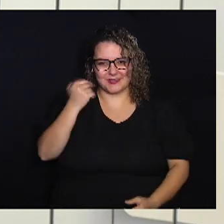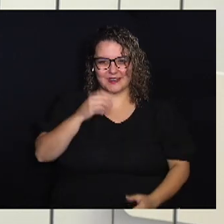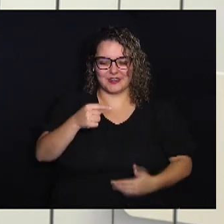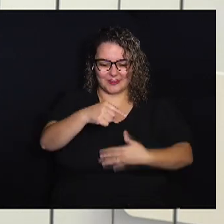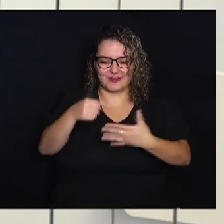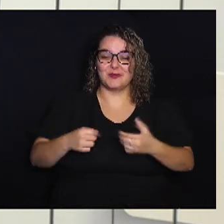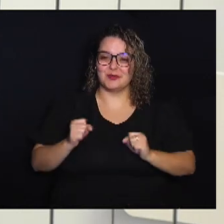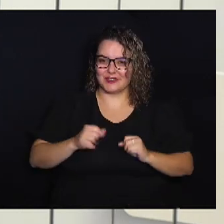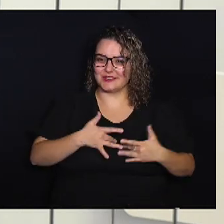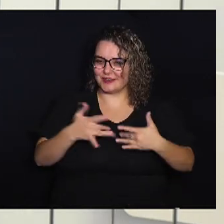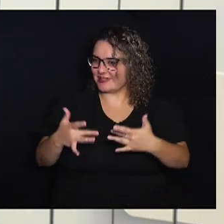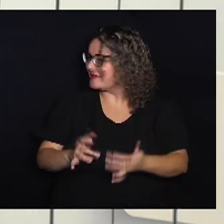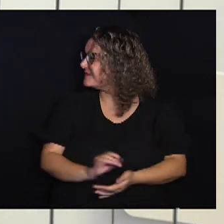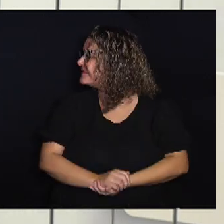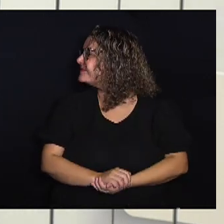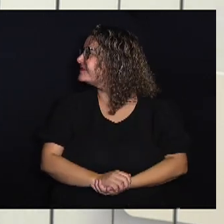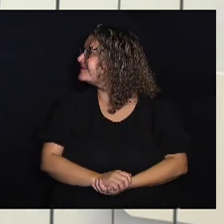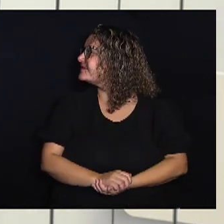você pode doar.